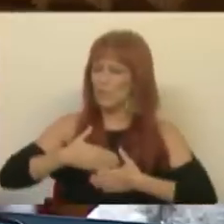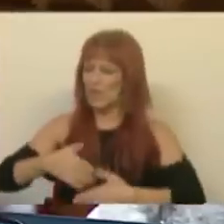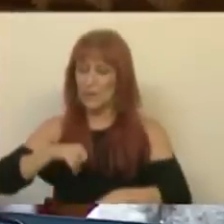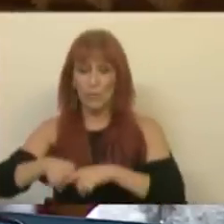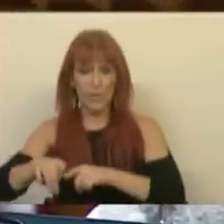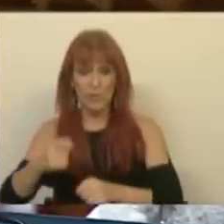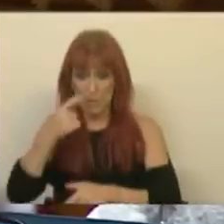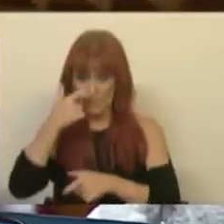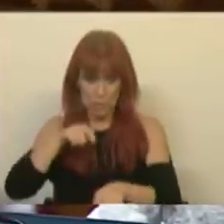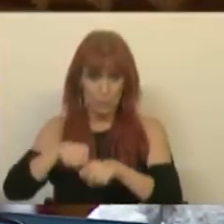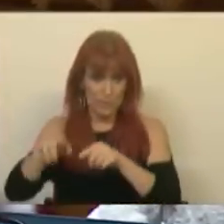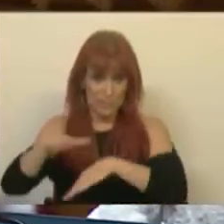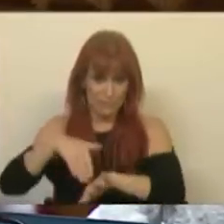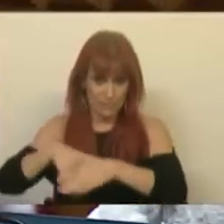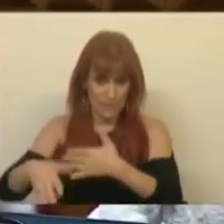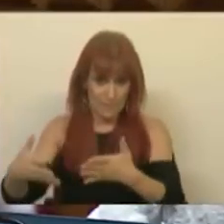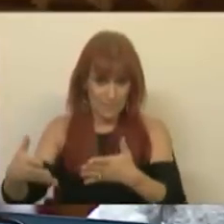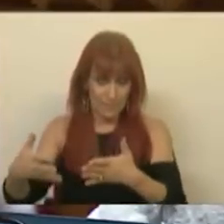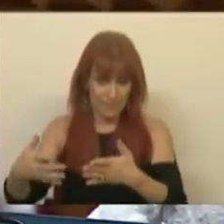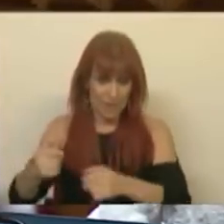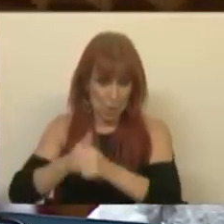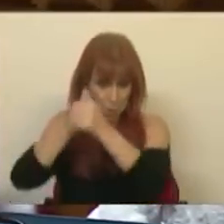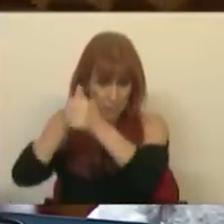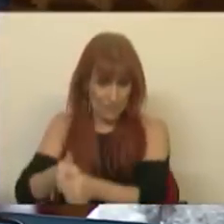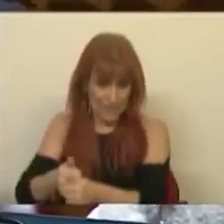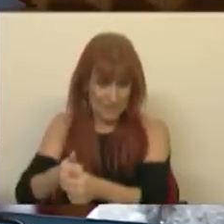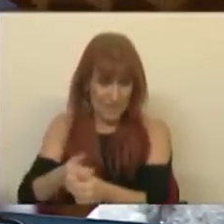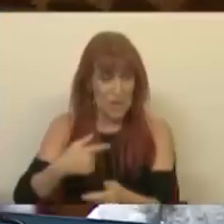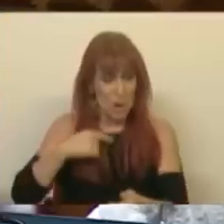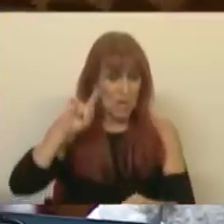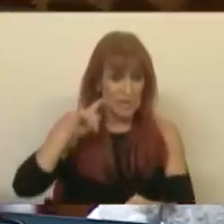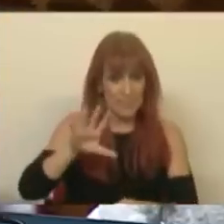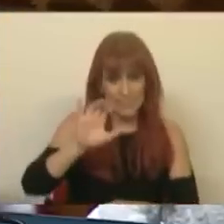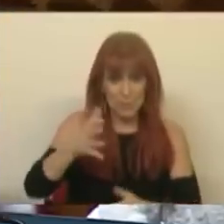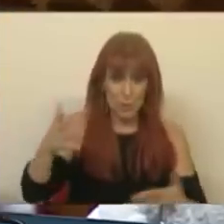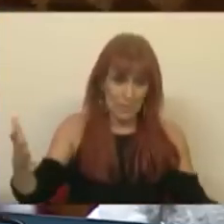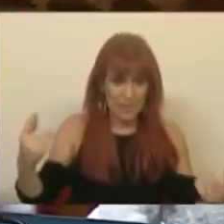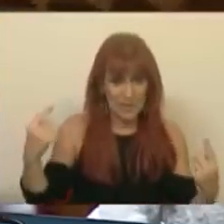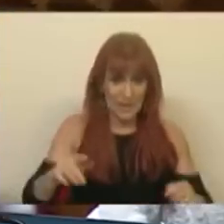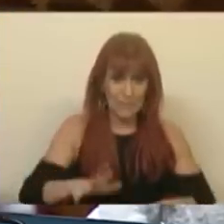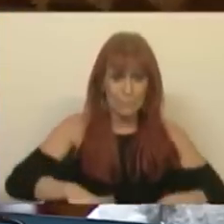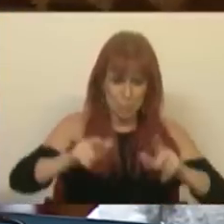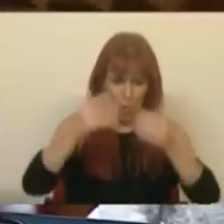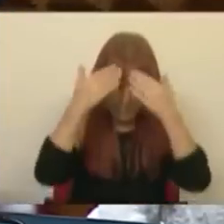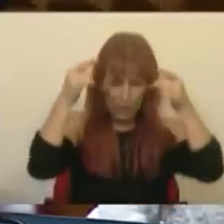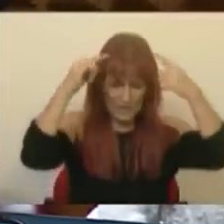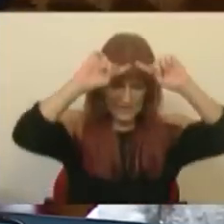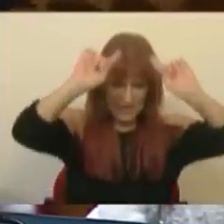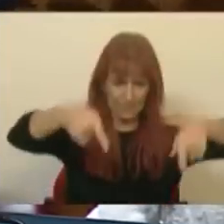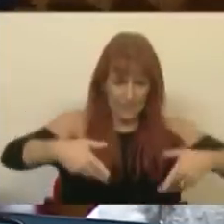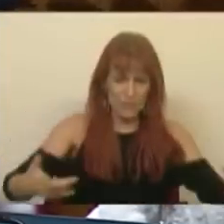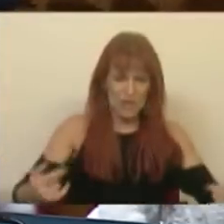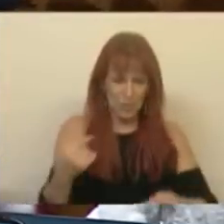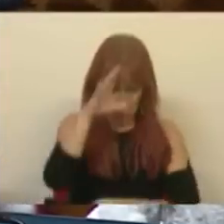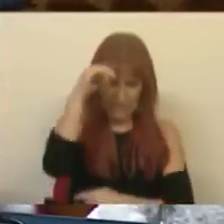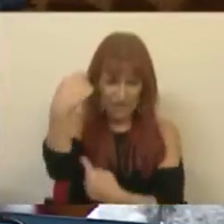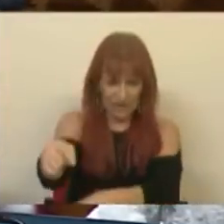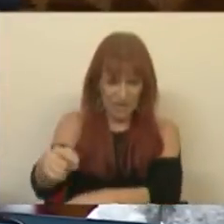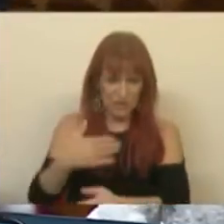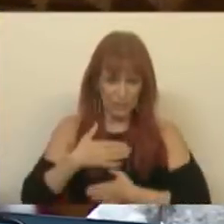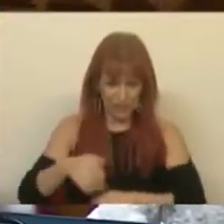dos políticos cumprisse nós sabemos que o país tem maturidade democrática terá o governo